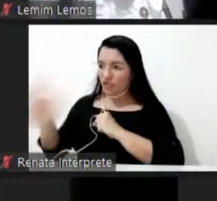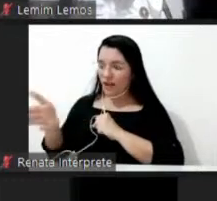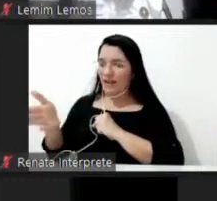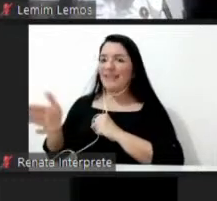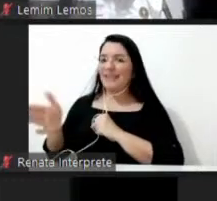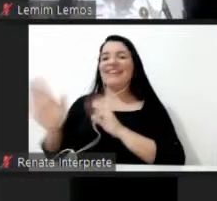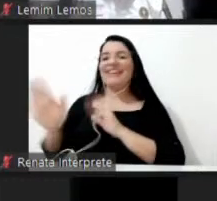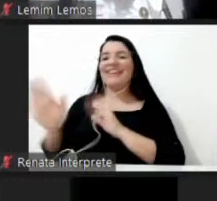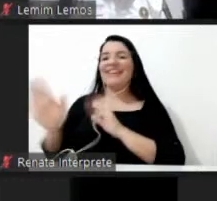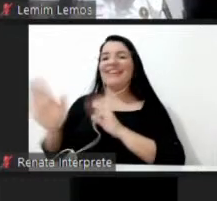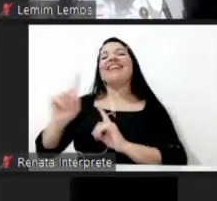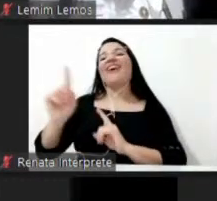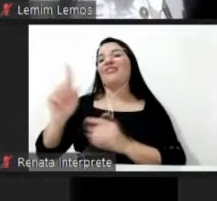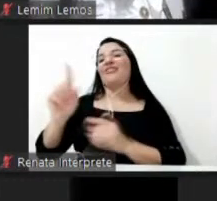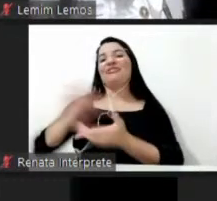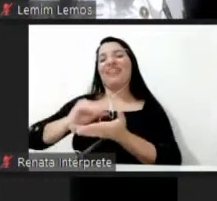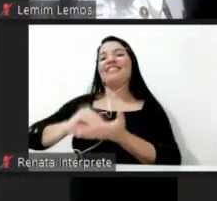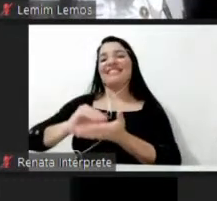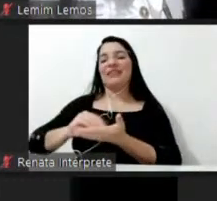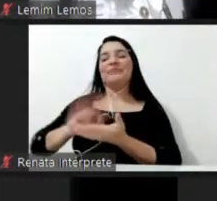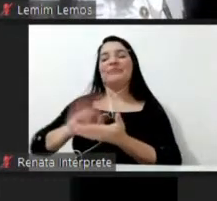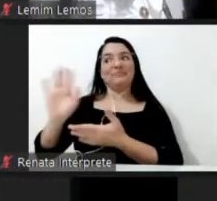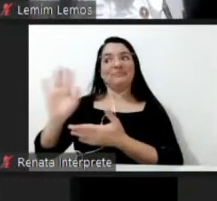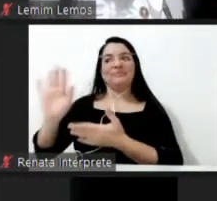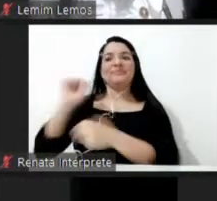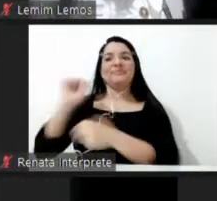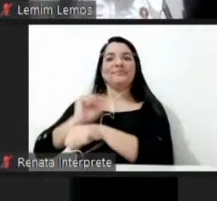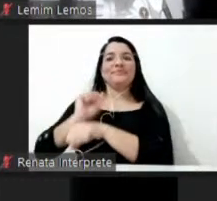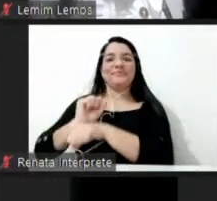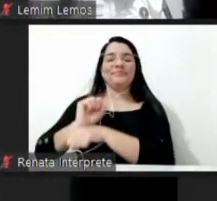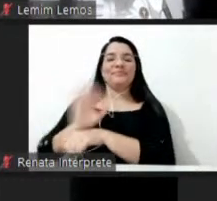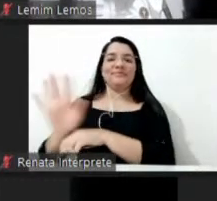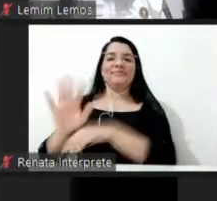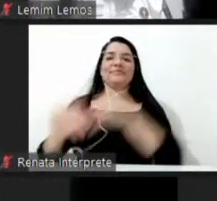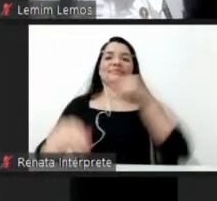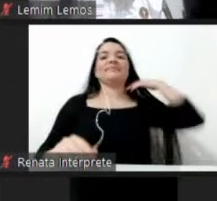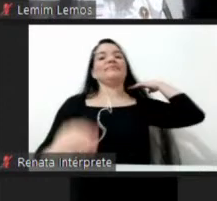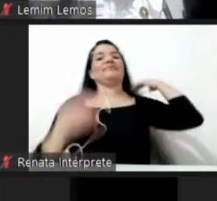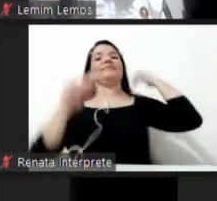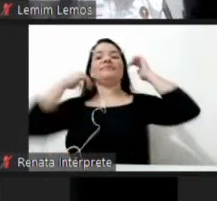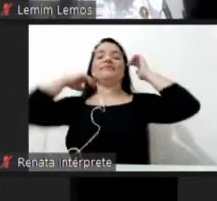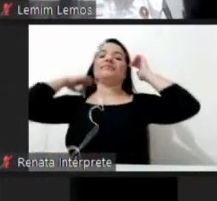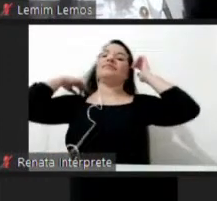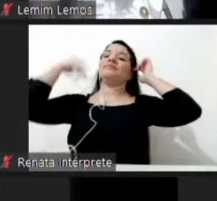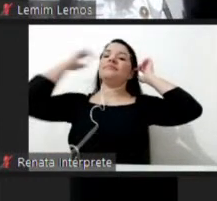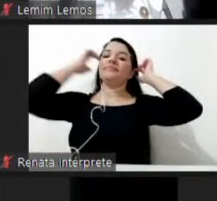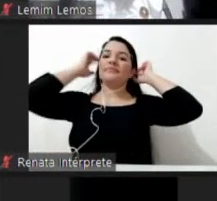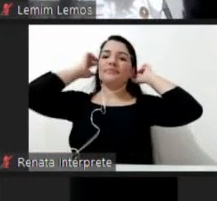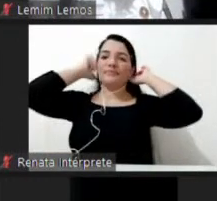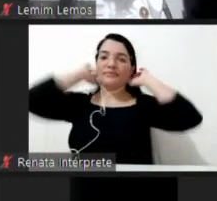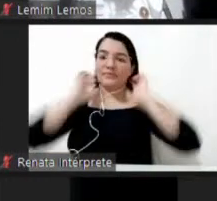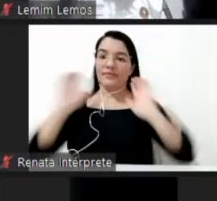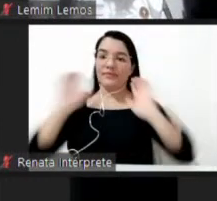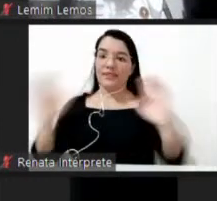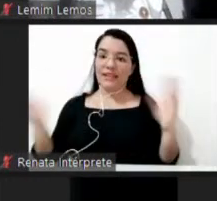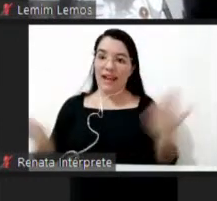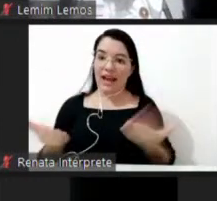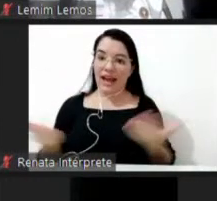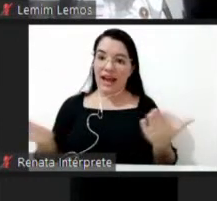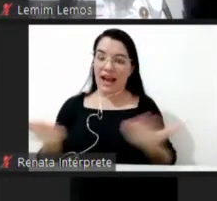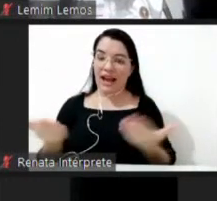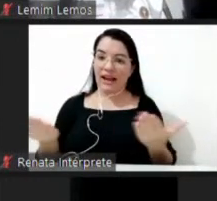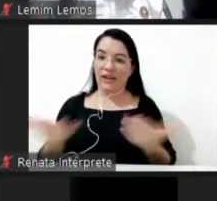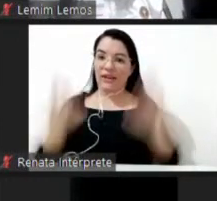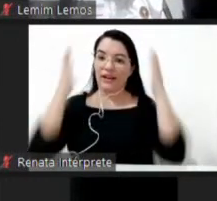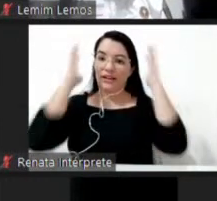Ainda não. Tá ok, mas deve receber já. Vou passar a palavra agora ao vereador Davi Ismael, um dos proponentes também dessa